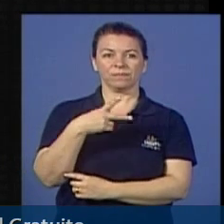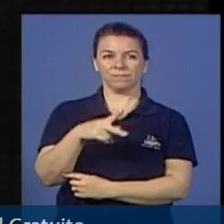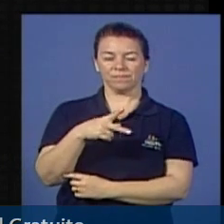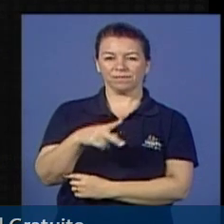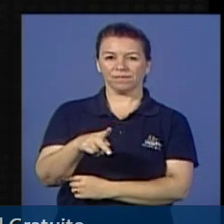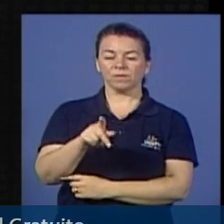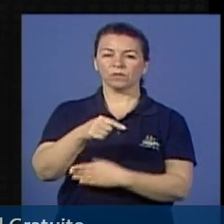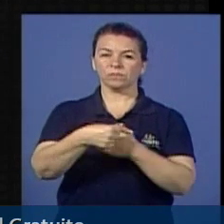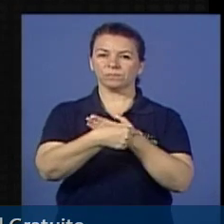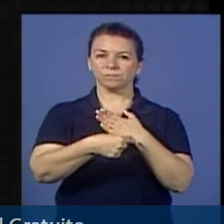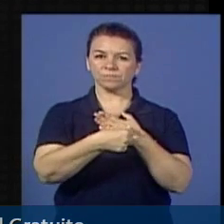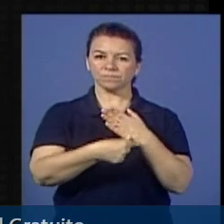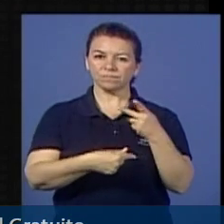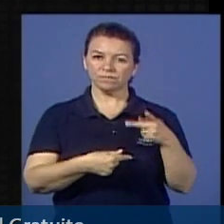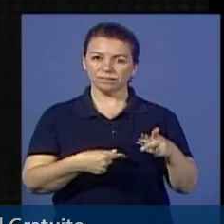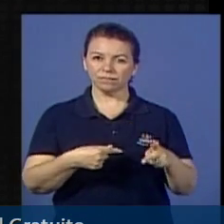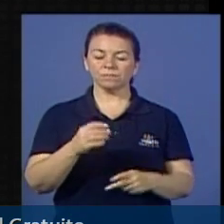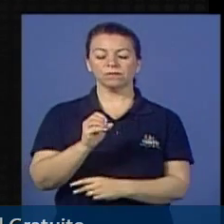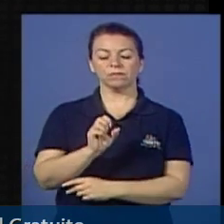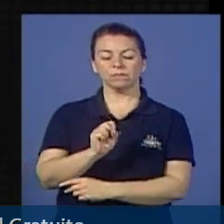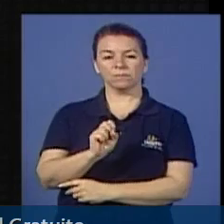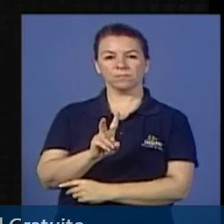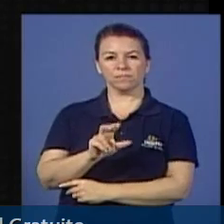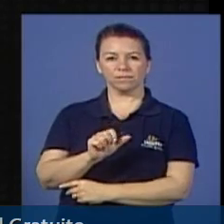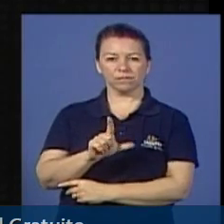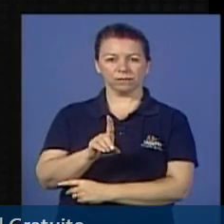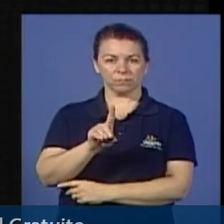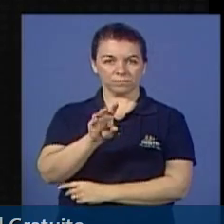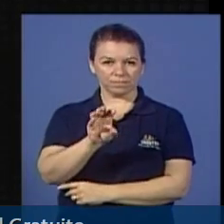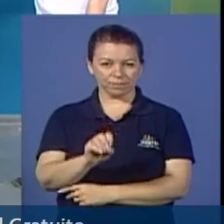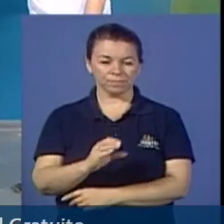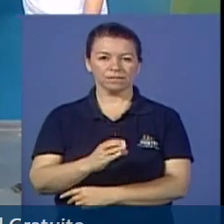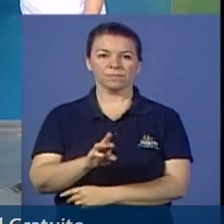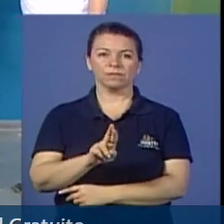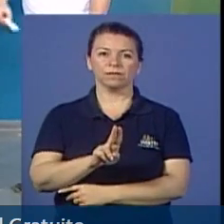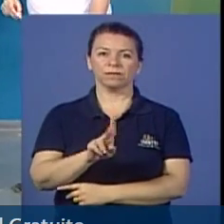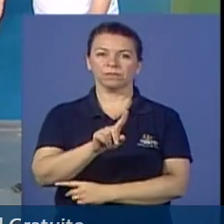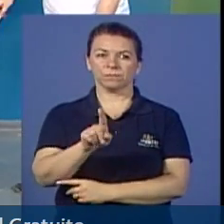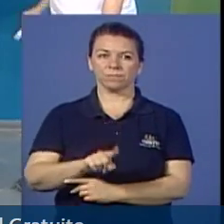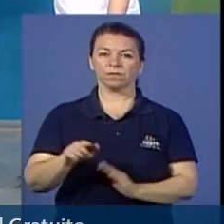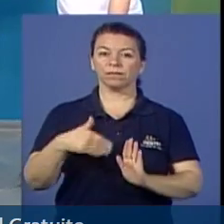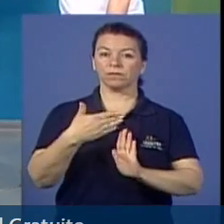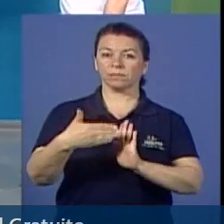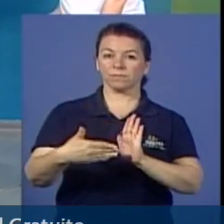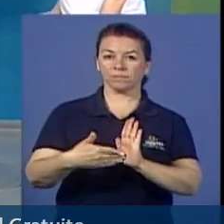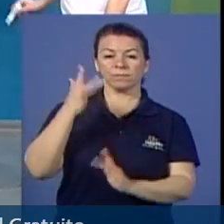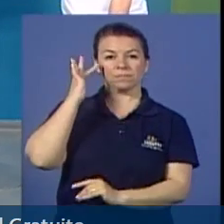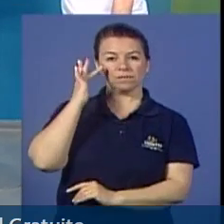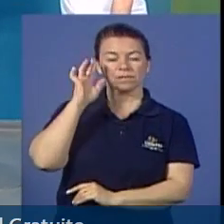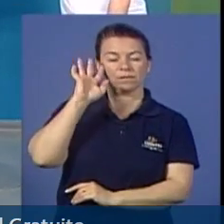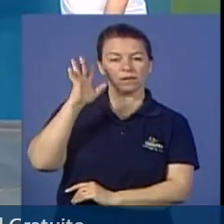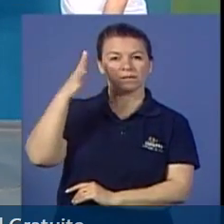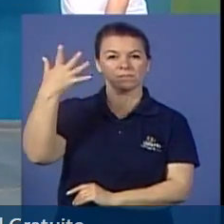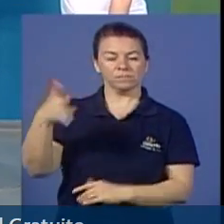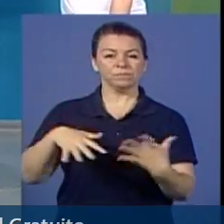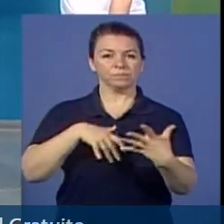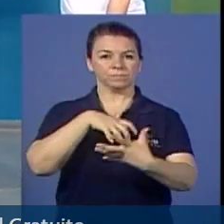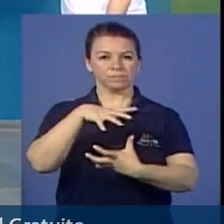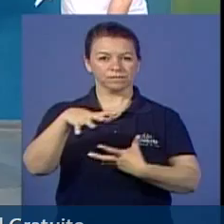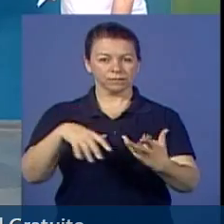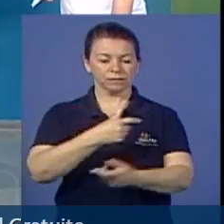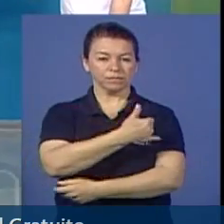Oswaldo Cruz, né? E toda a situação que se montou em volta da chamada revolta da vacina e da